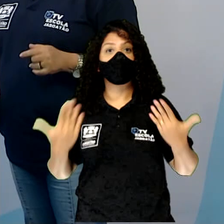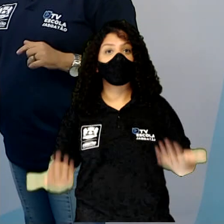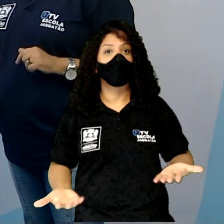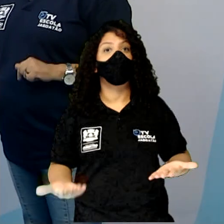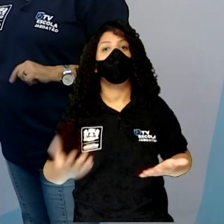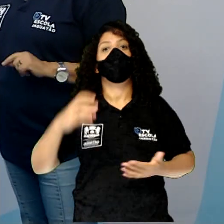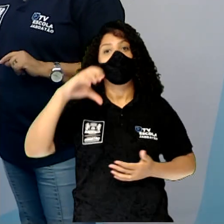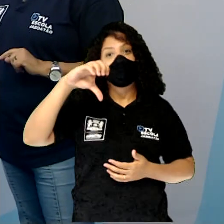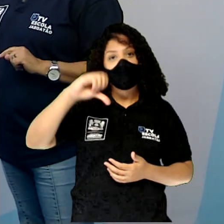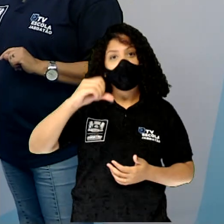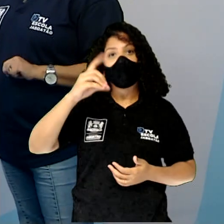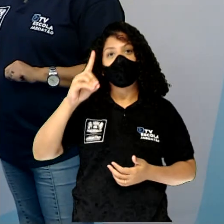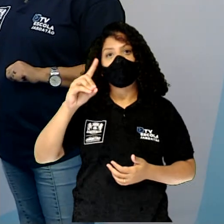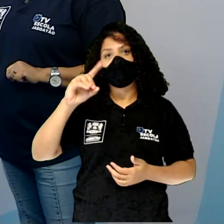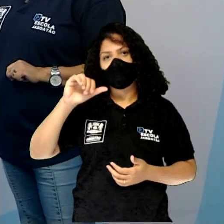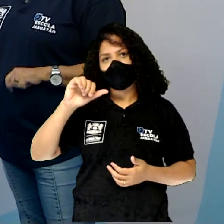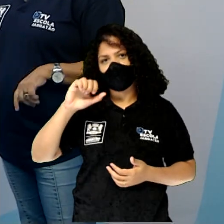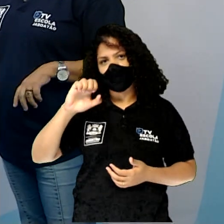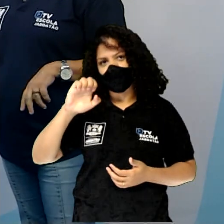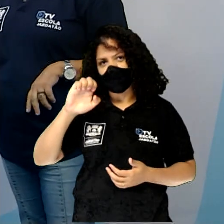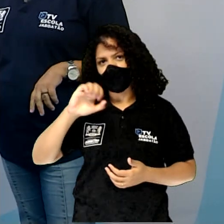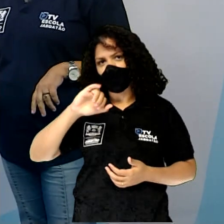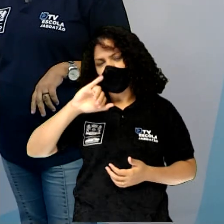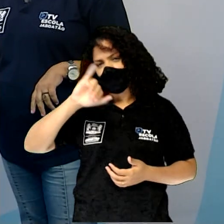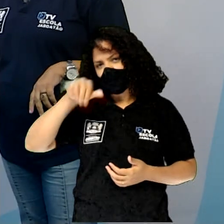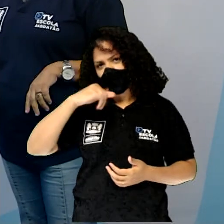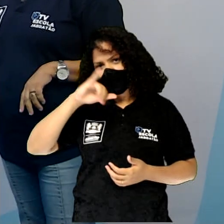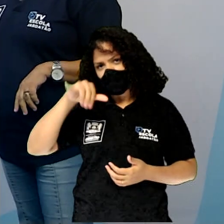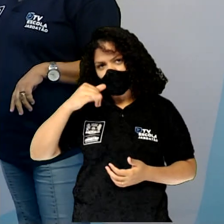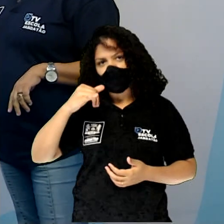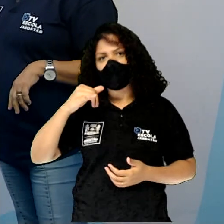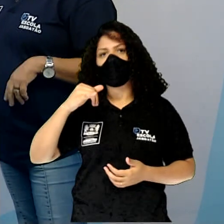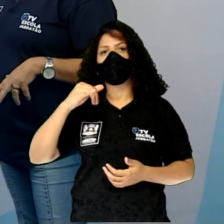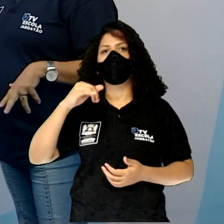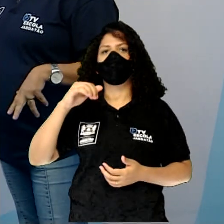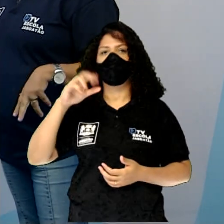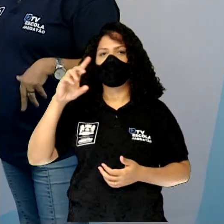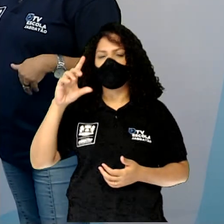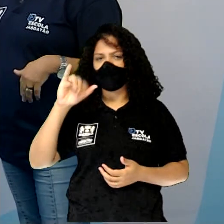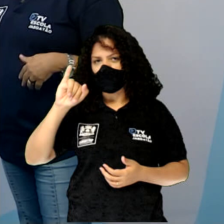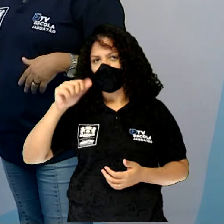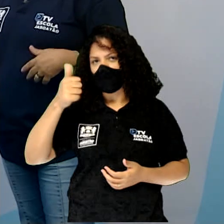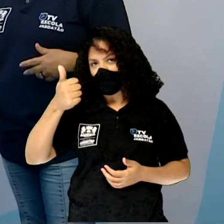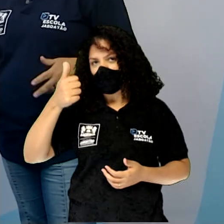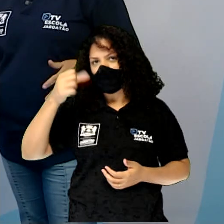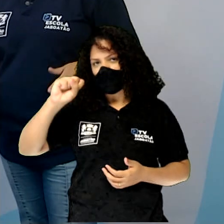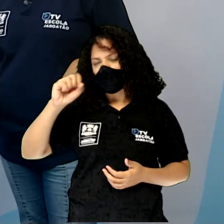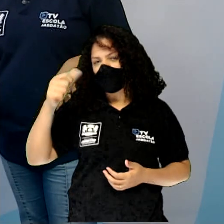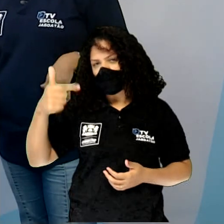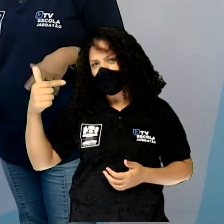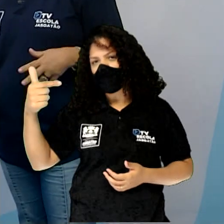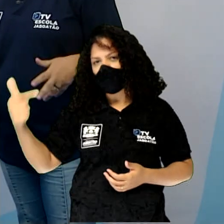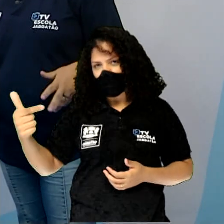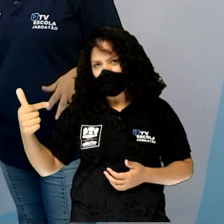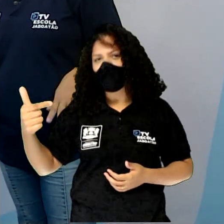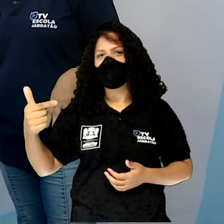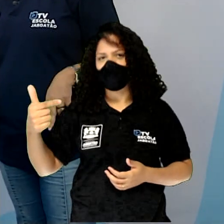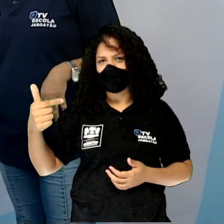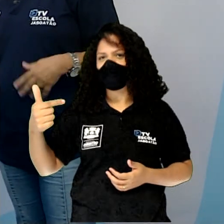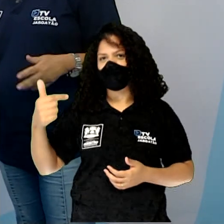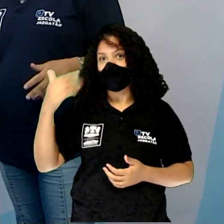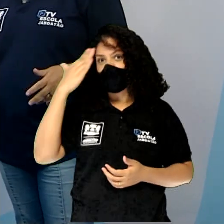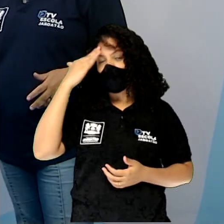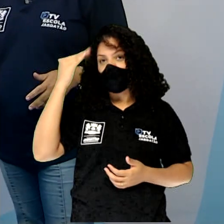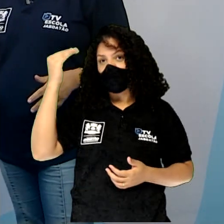passou a ser reconhecida como o Dia do Fico. Né? O dia que Dom Pedro realmente declarou que iria ficar aqui no Brasil e estaria aqui para